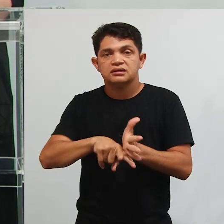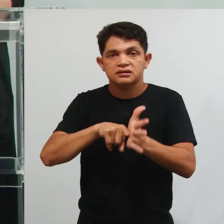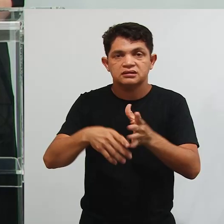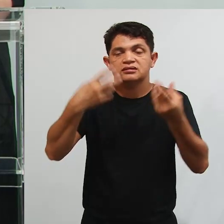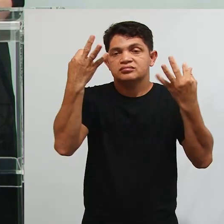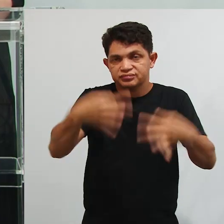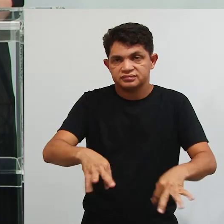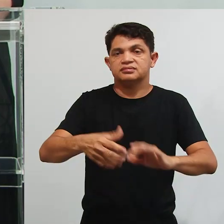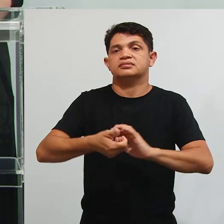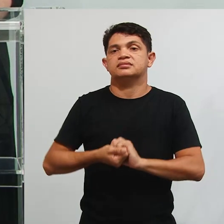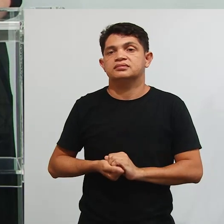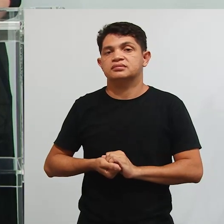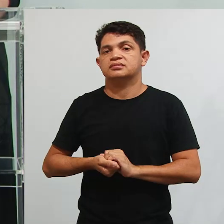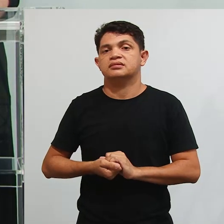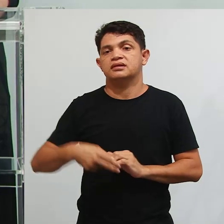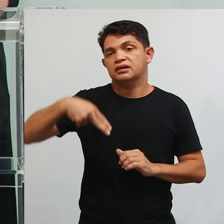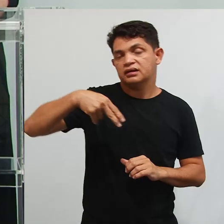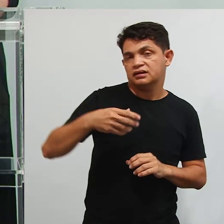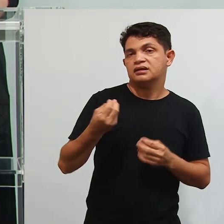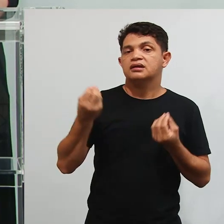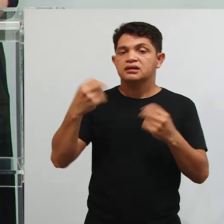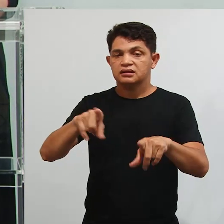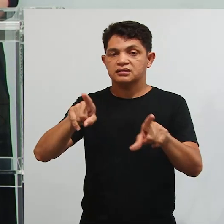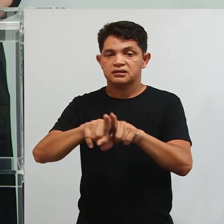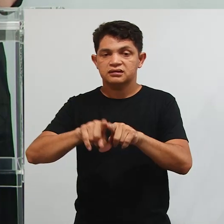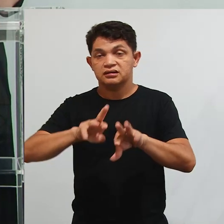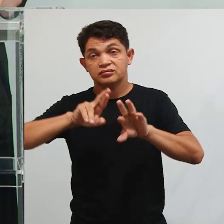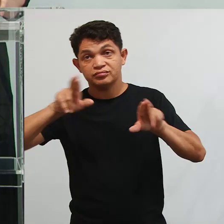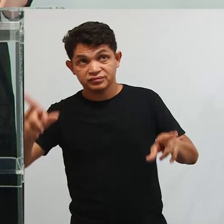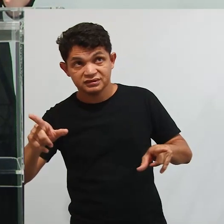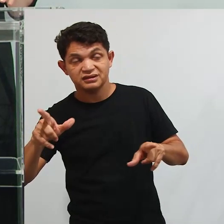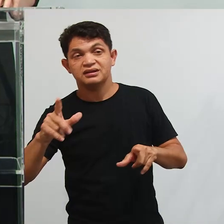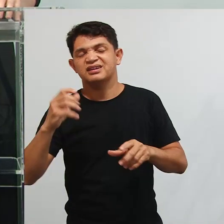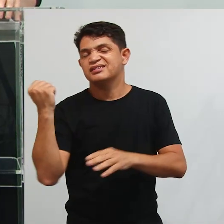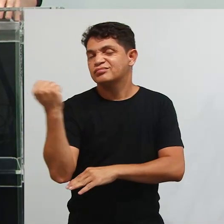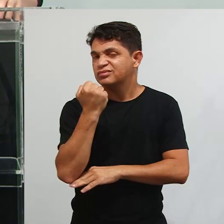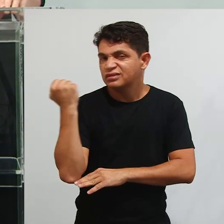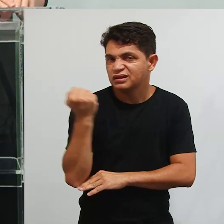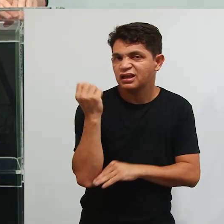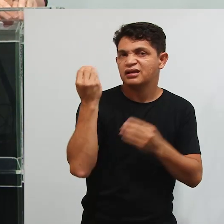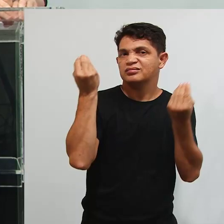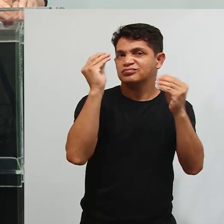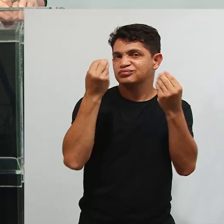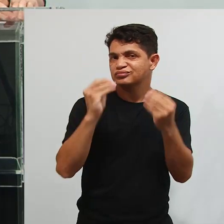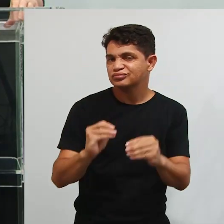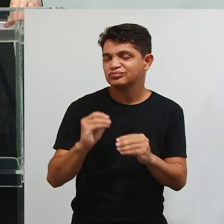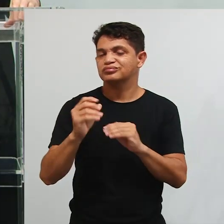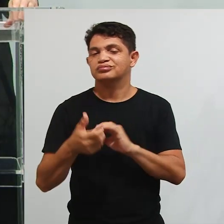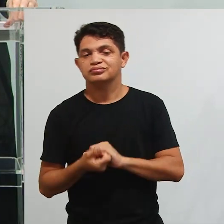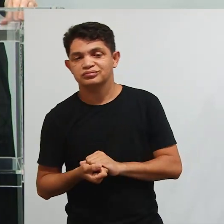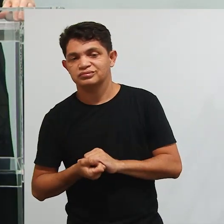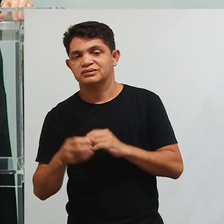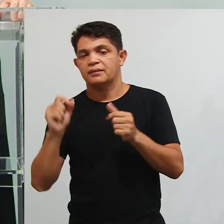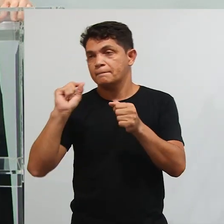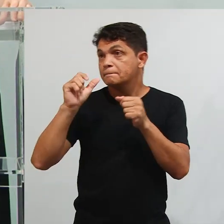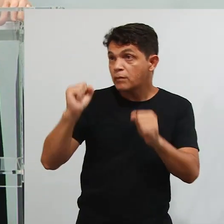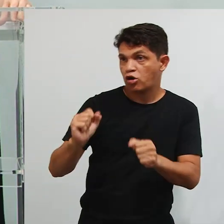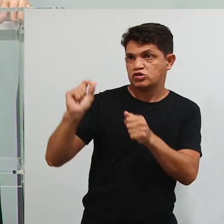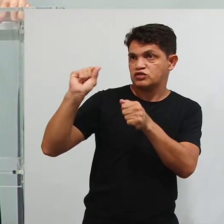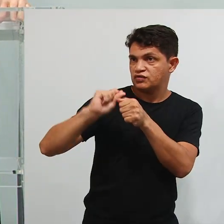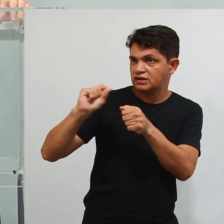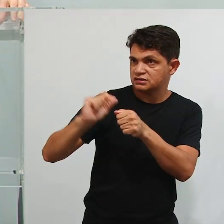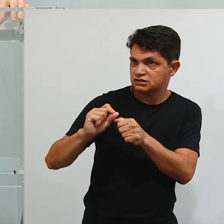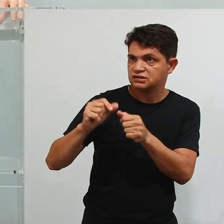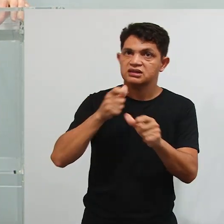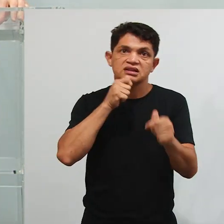daquela pesquisa qualitativa enquanto que a quantitativa ela vai ser muito mais gráficos e números né então você pode